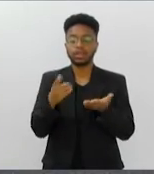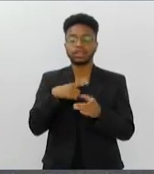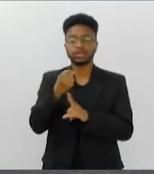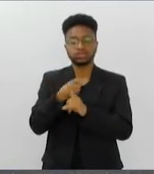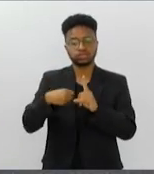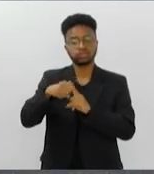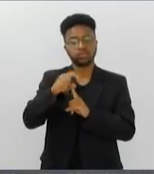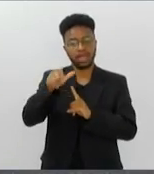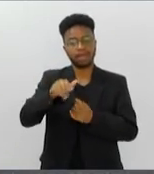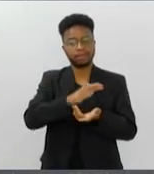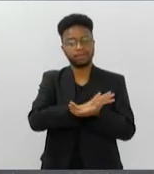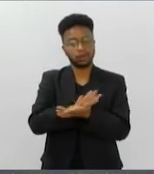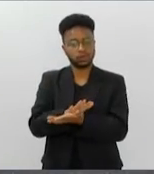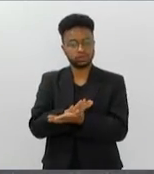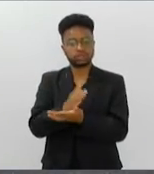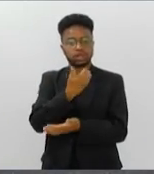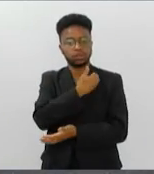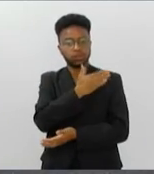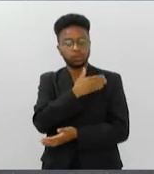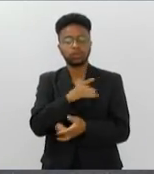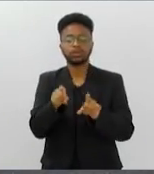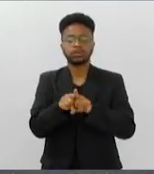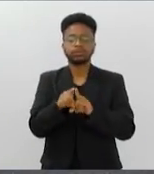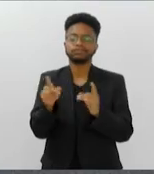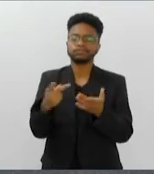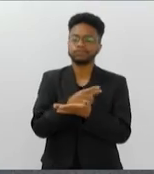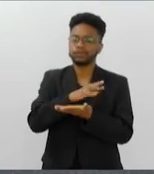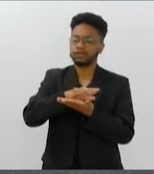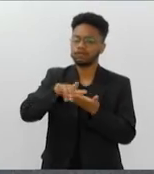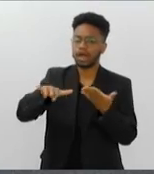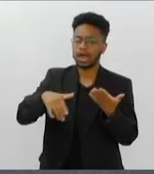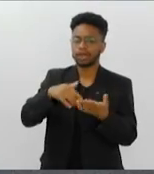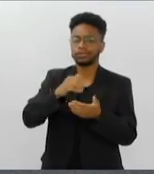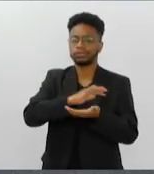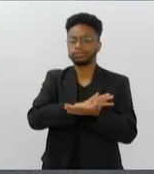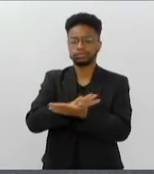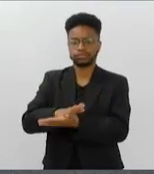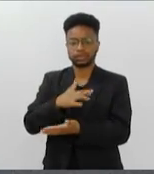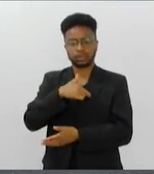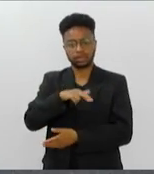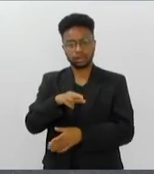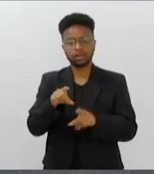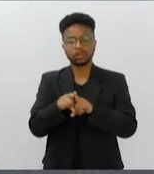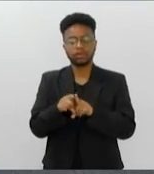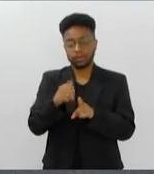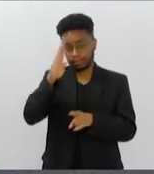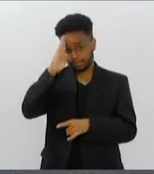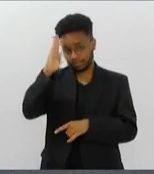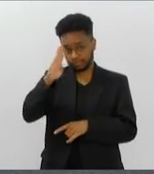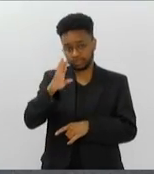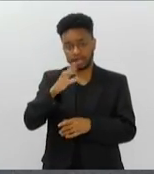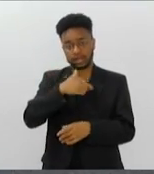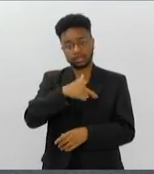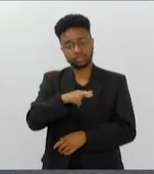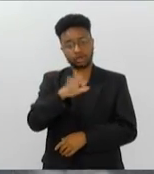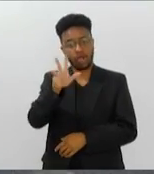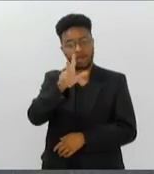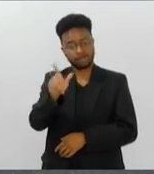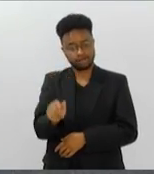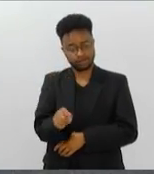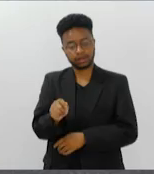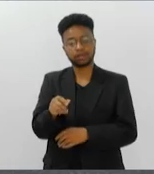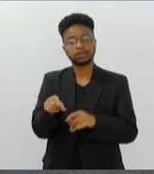muito preconceituosa, temos vários casos de intolerância religiosa, principalmente em relação às religiões matriz